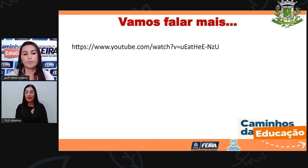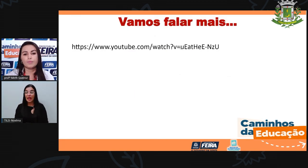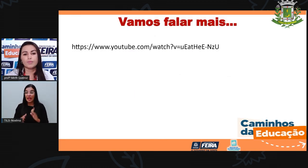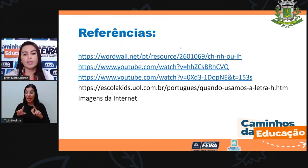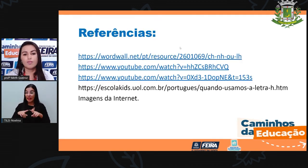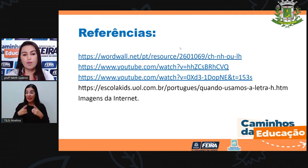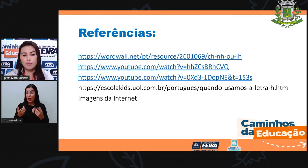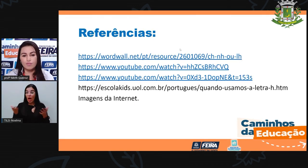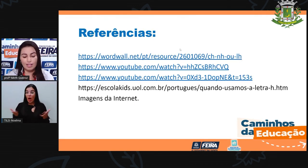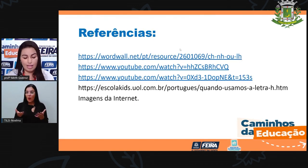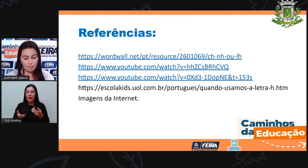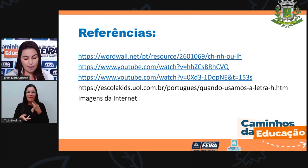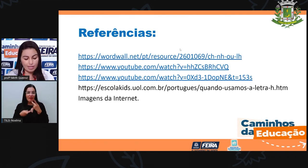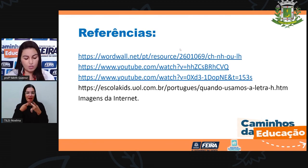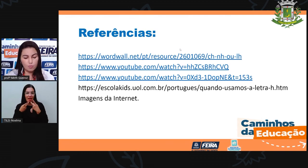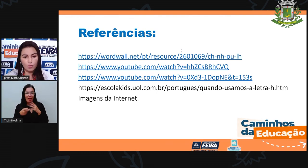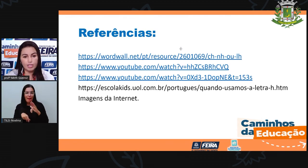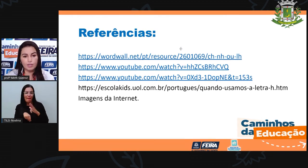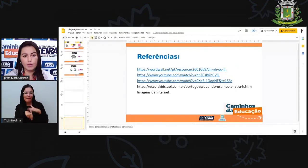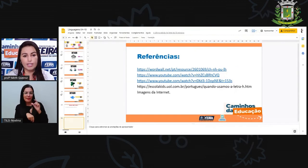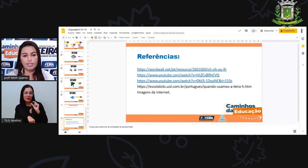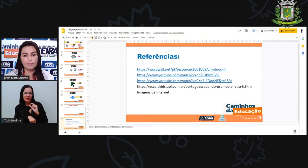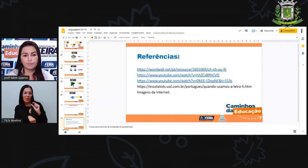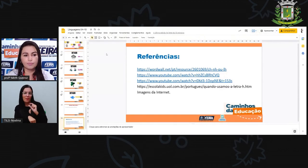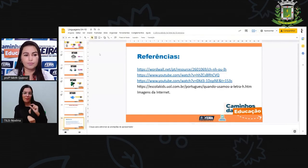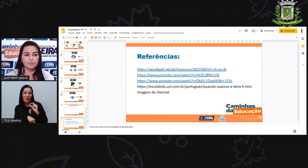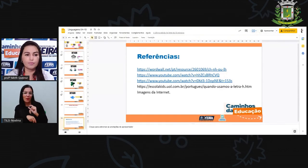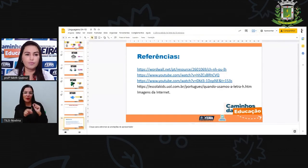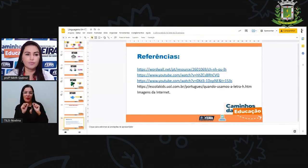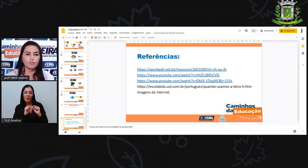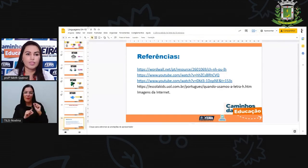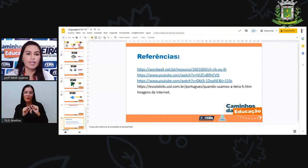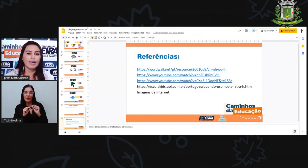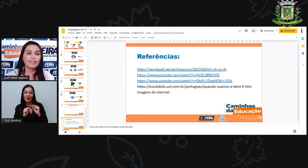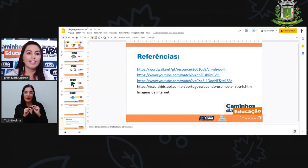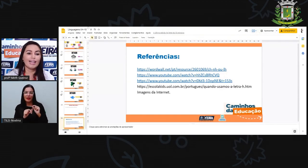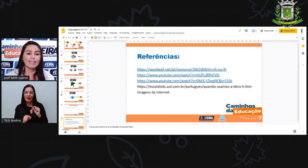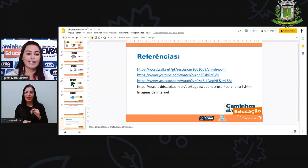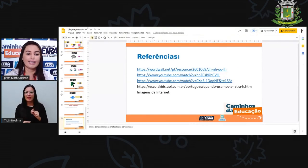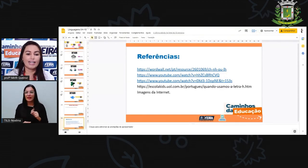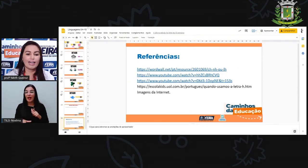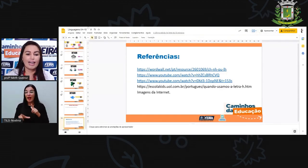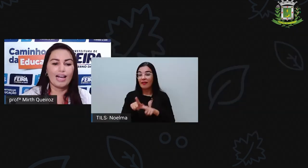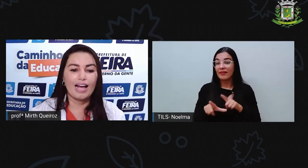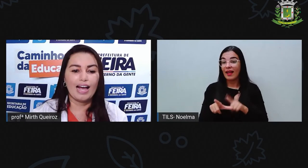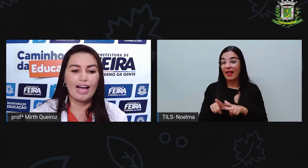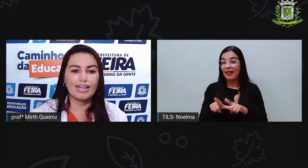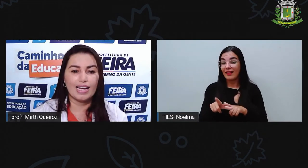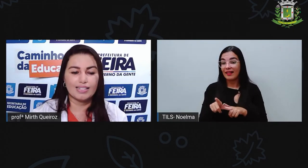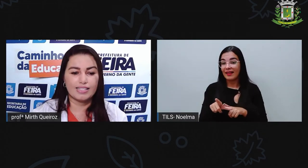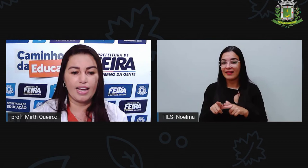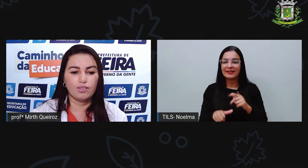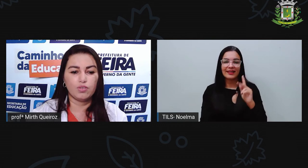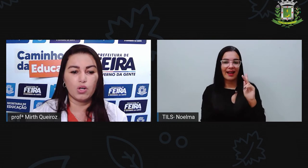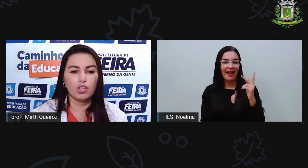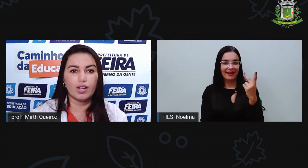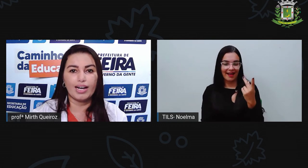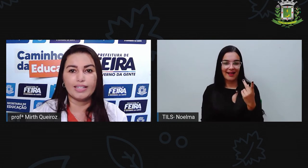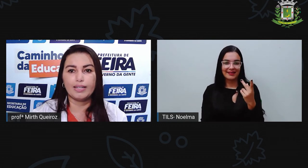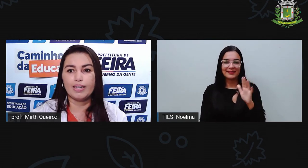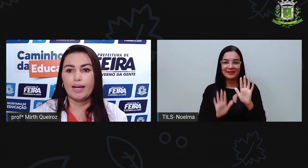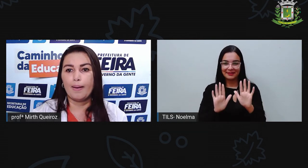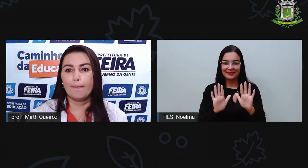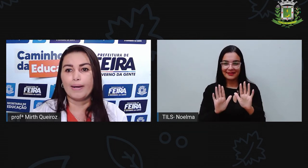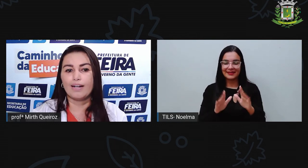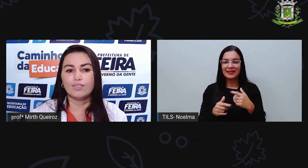Bom, vamos falar mais um pouquinho aí da letra H, certo? Vou colocar